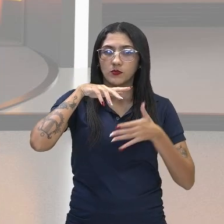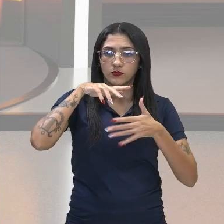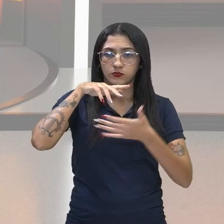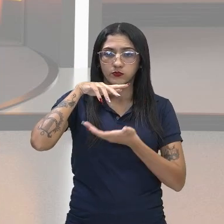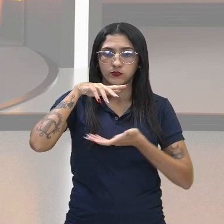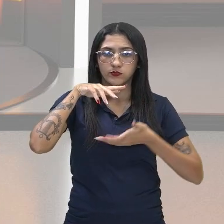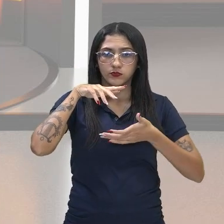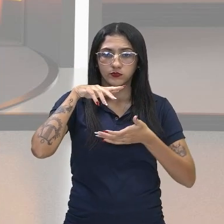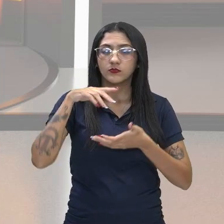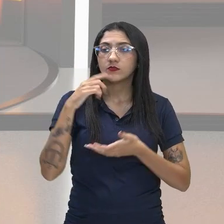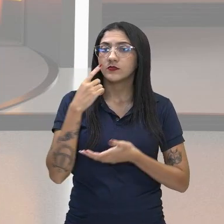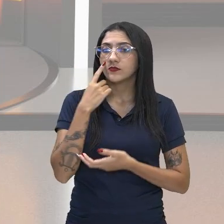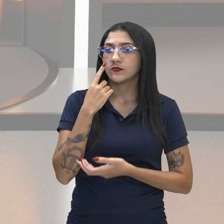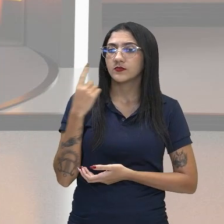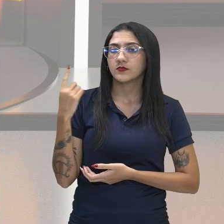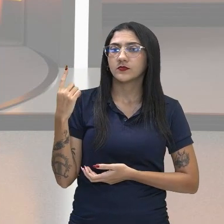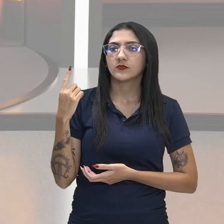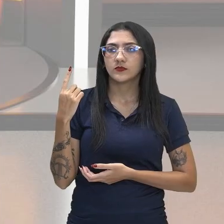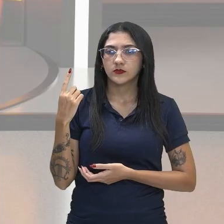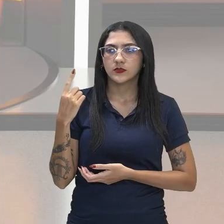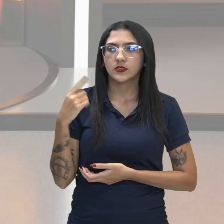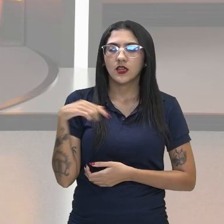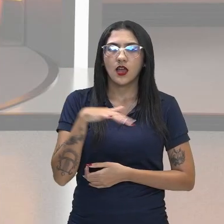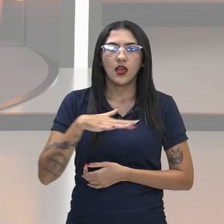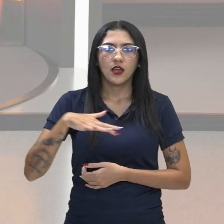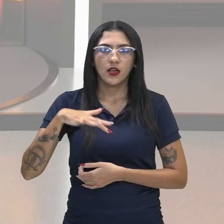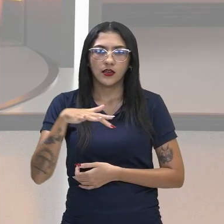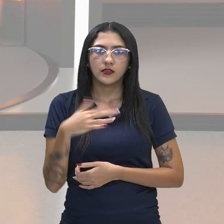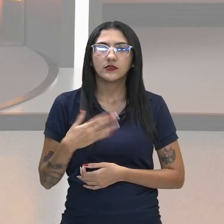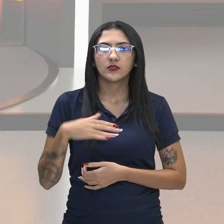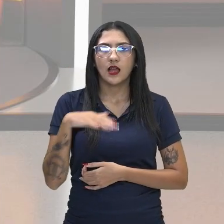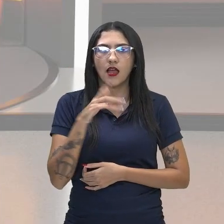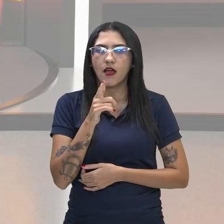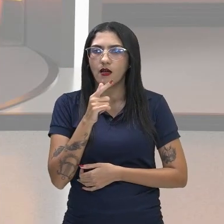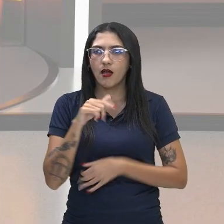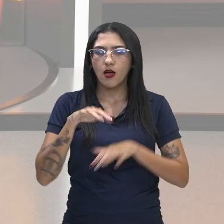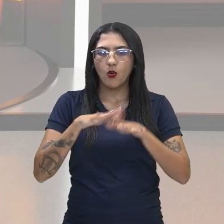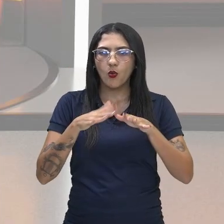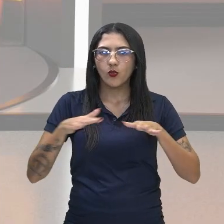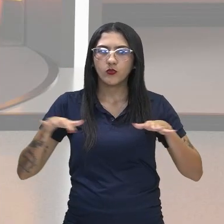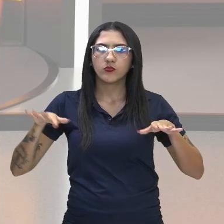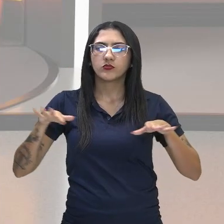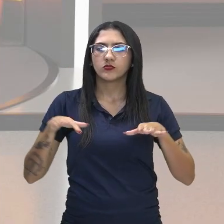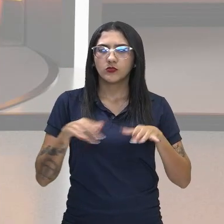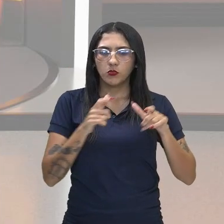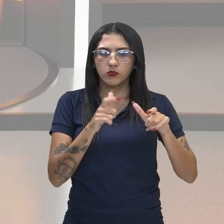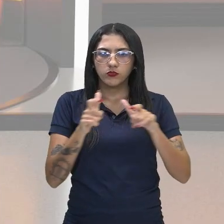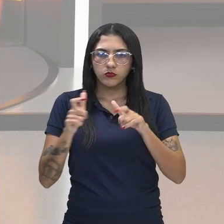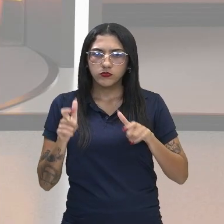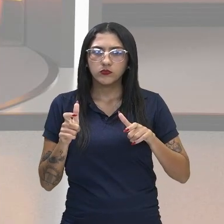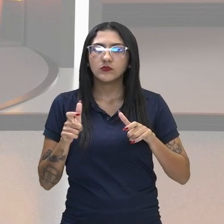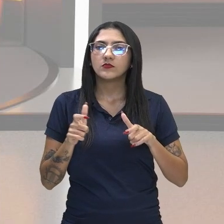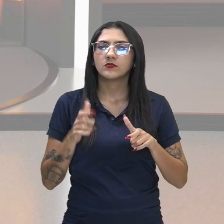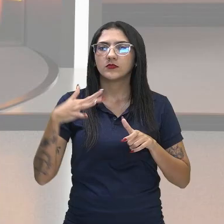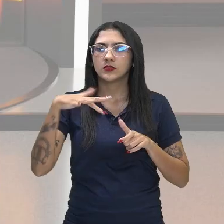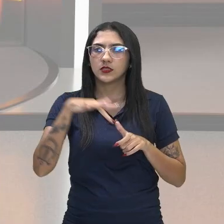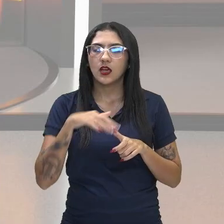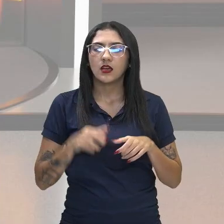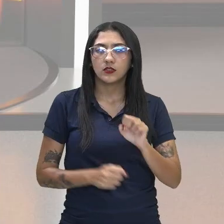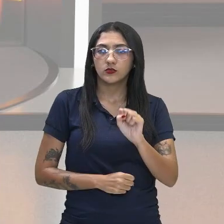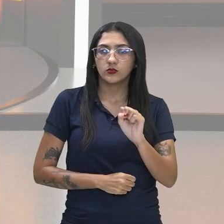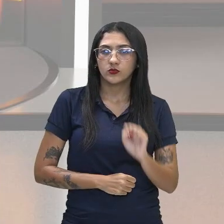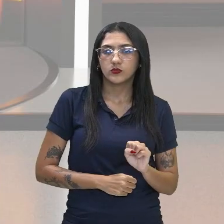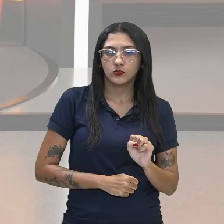linha do Equador, né, as porções oceânicas, as porções de terra em cada um dos continentes, nós temos o